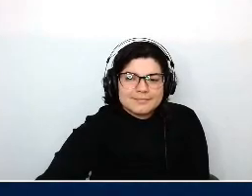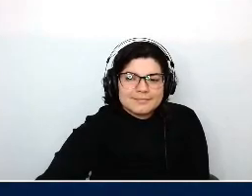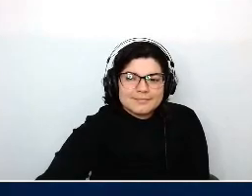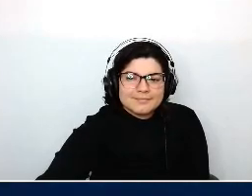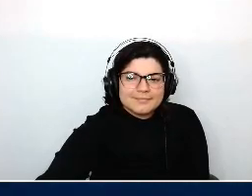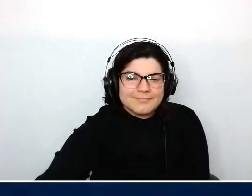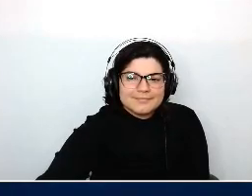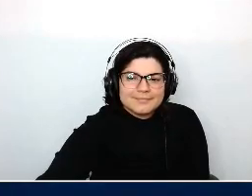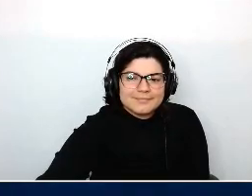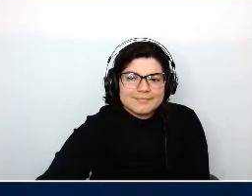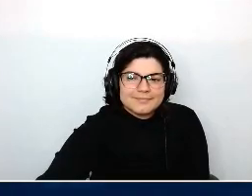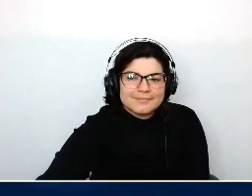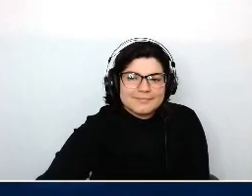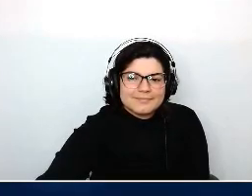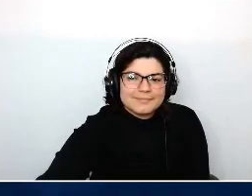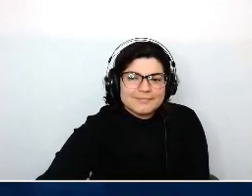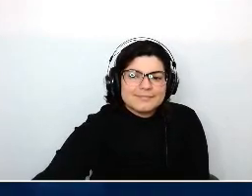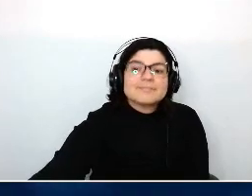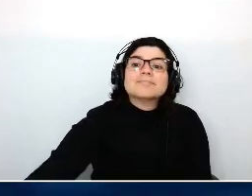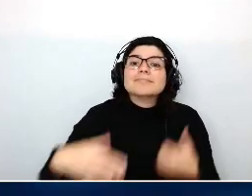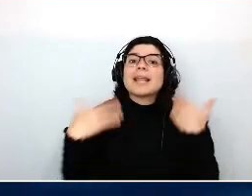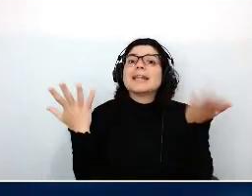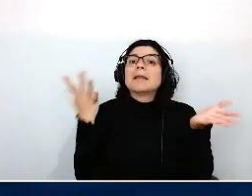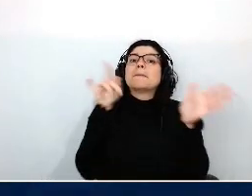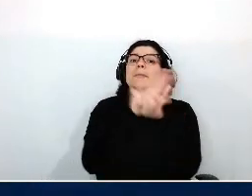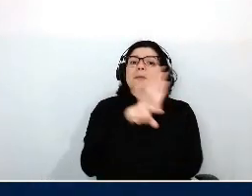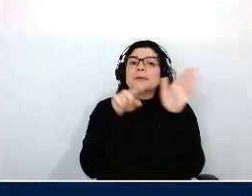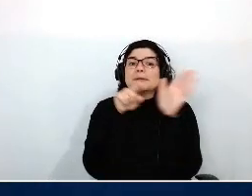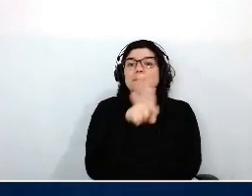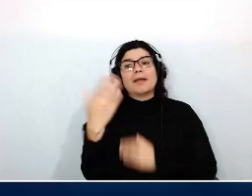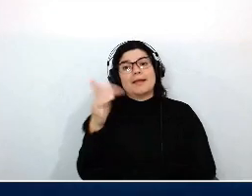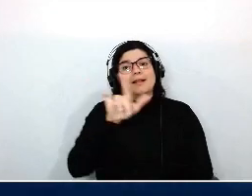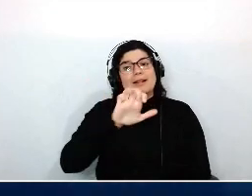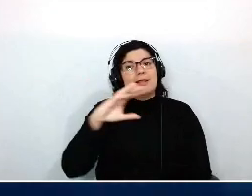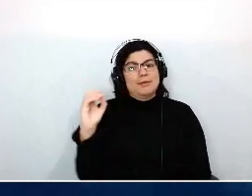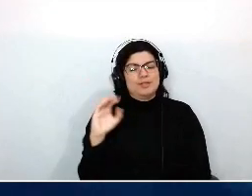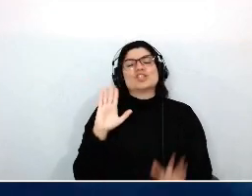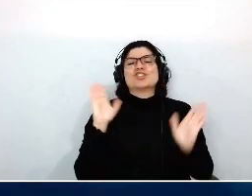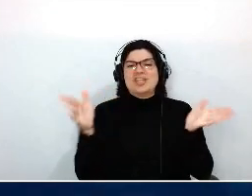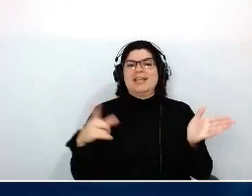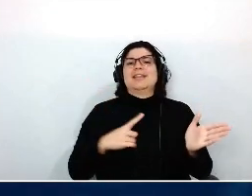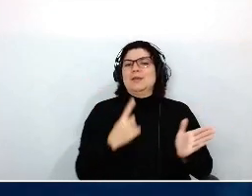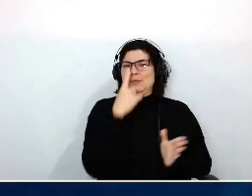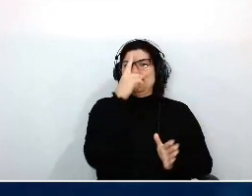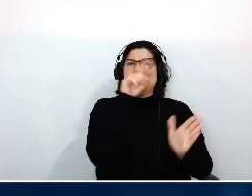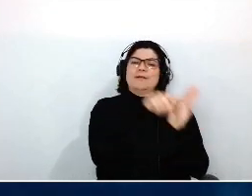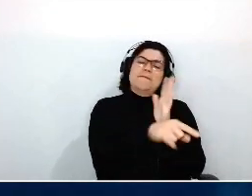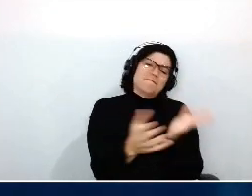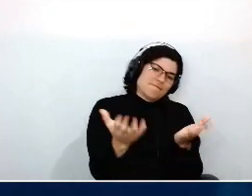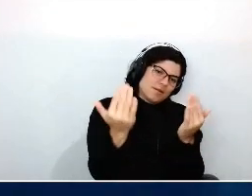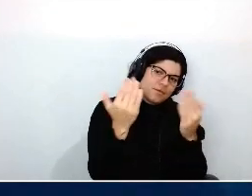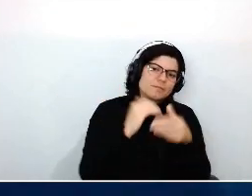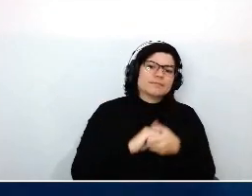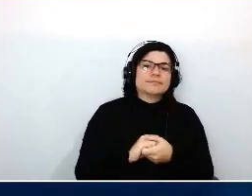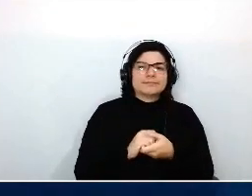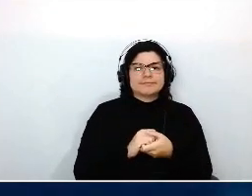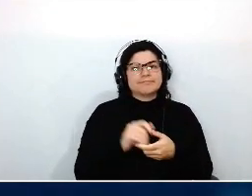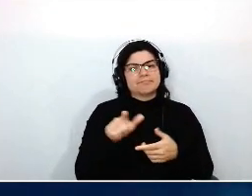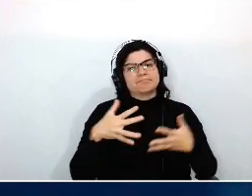Galera, e aí? Cadê as perguntas pro Léo? Aí já tem pergunta ali já, vamos que vamos, que é só